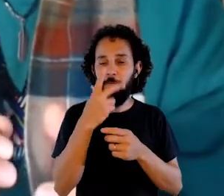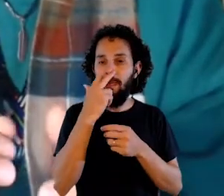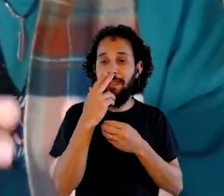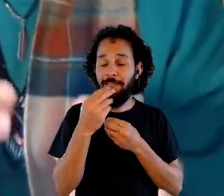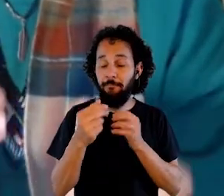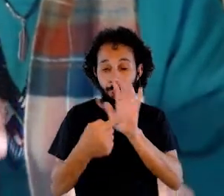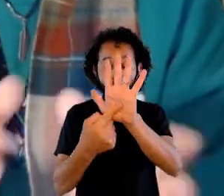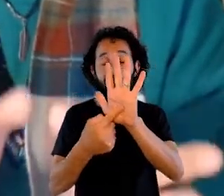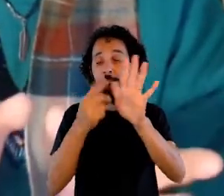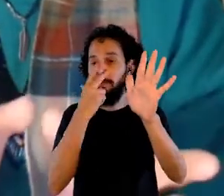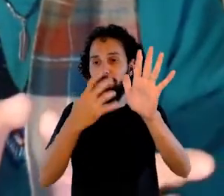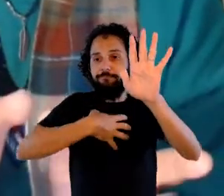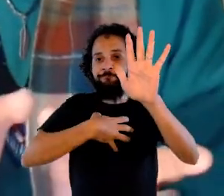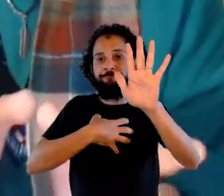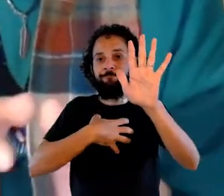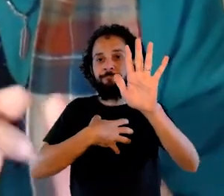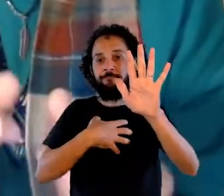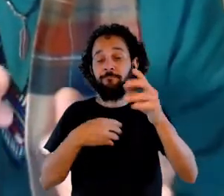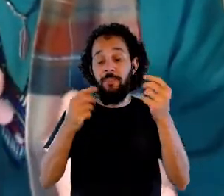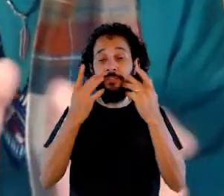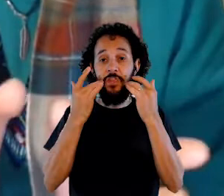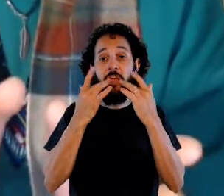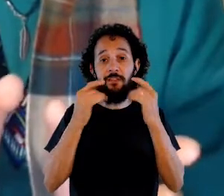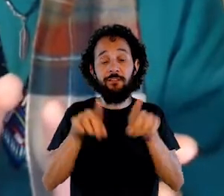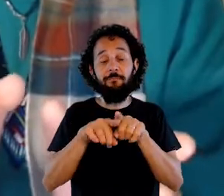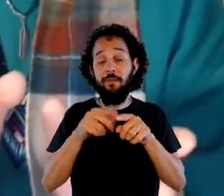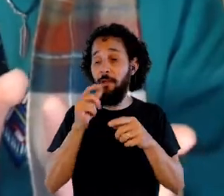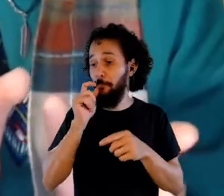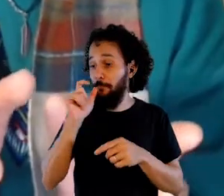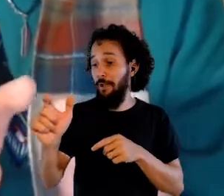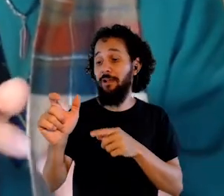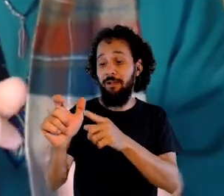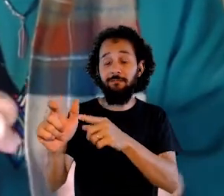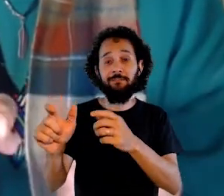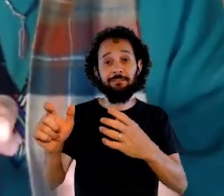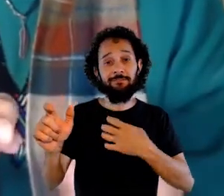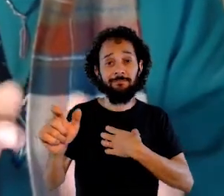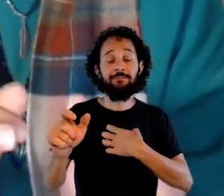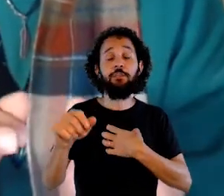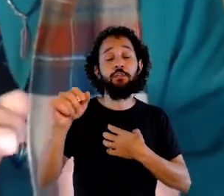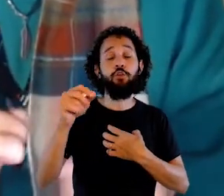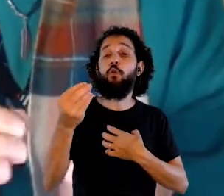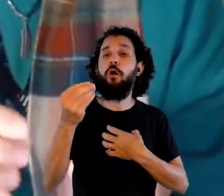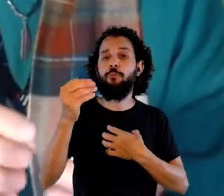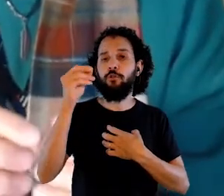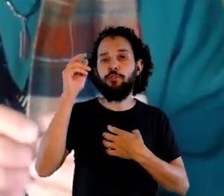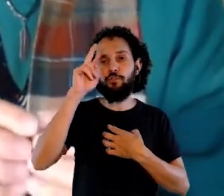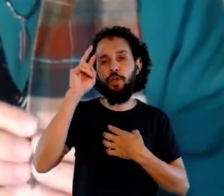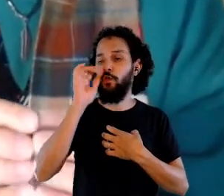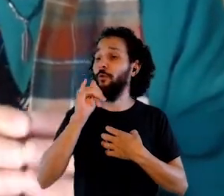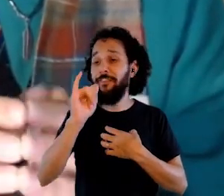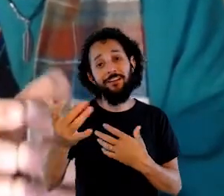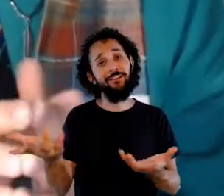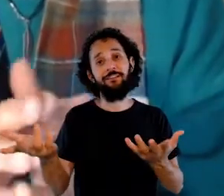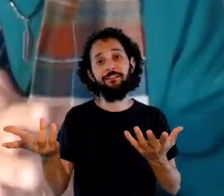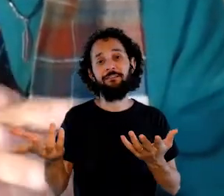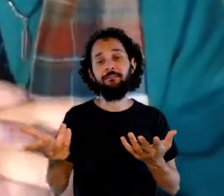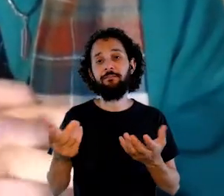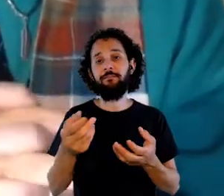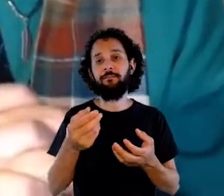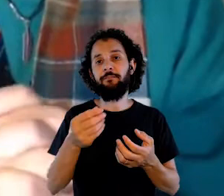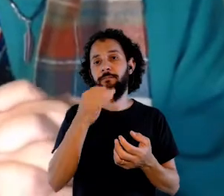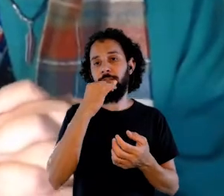pode provocar através da palavra, contando uma história também. A história daquele efeito que a gente